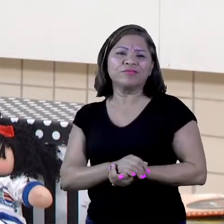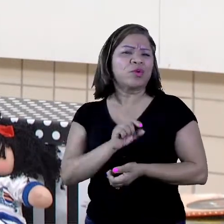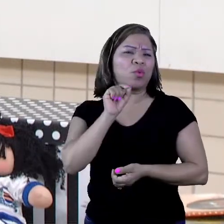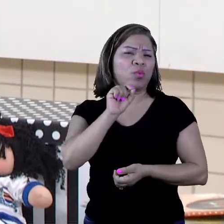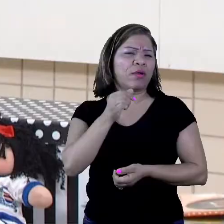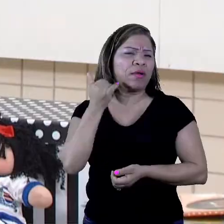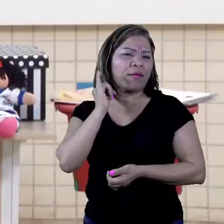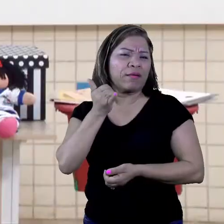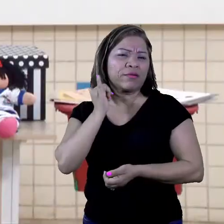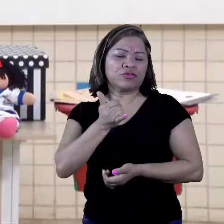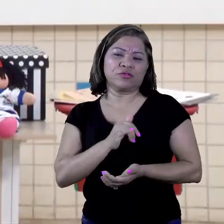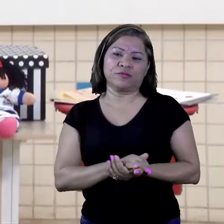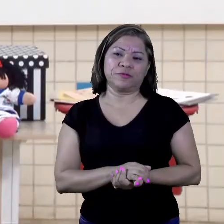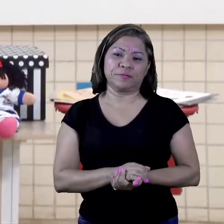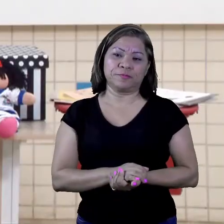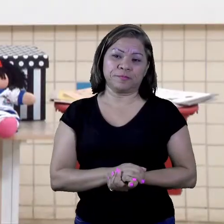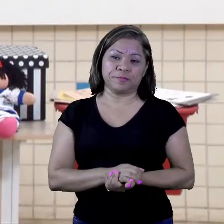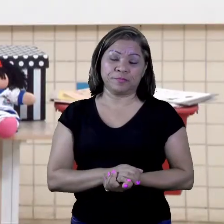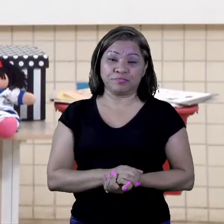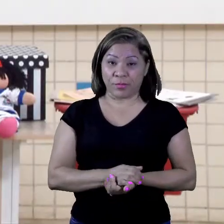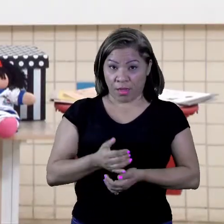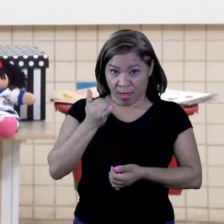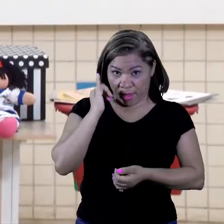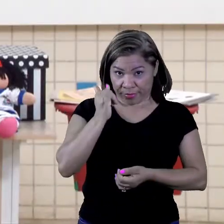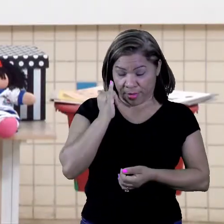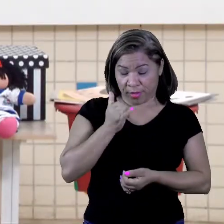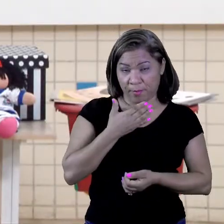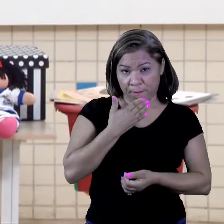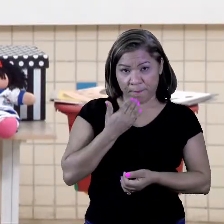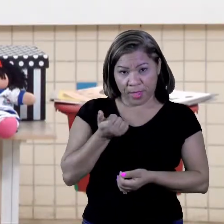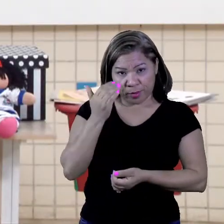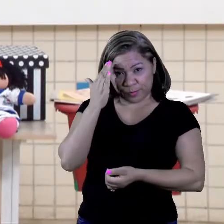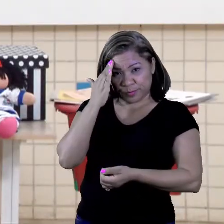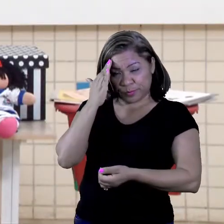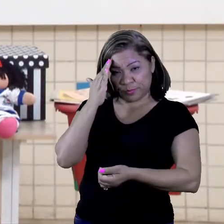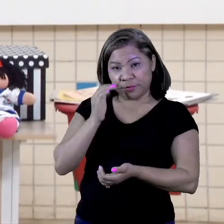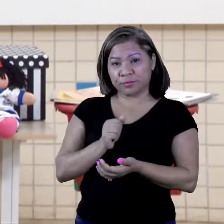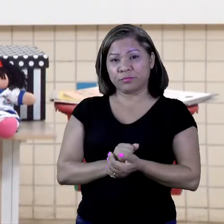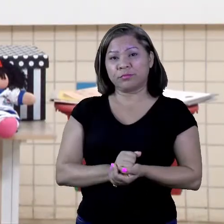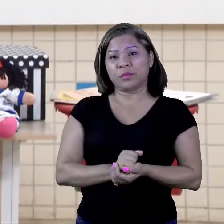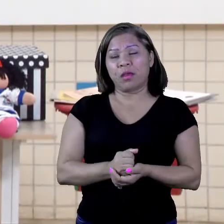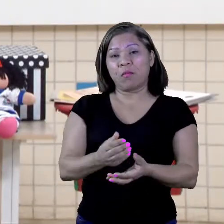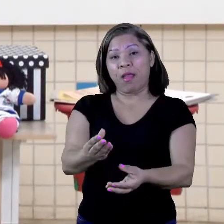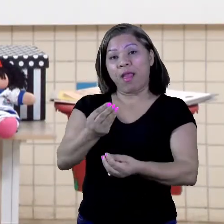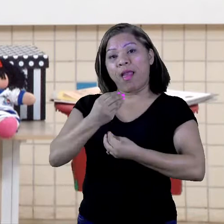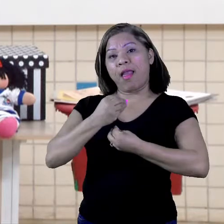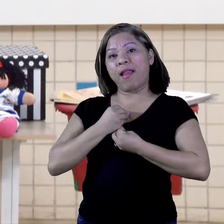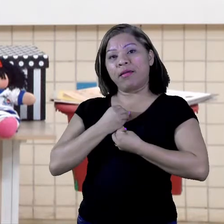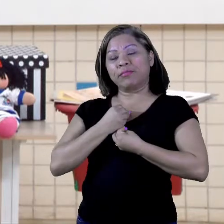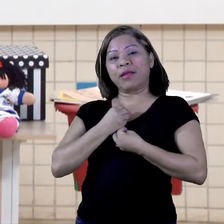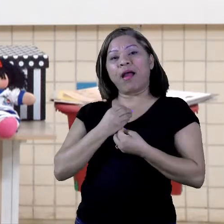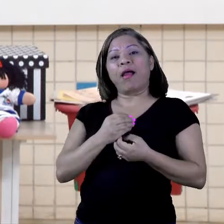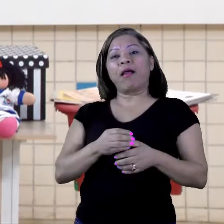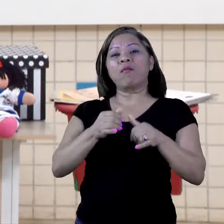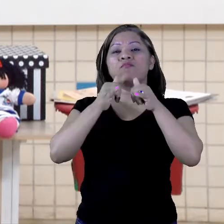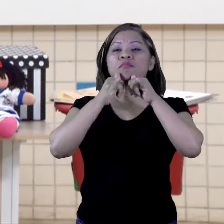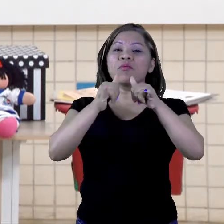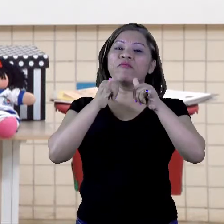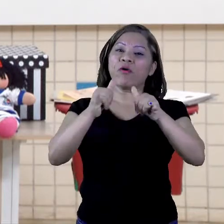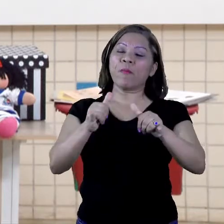a narrativa fica melhor entendendo quando nós colocamos que ela traz informações sobre personagem, ela